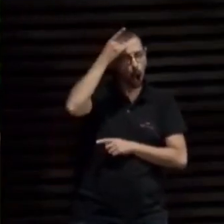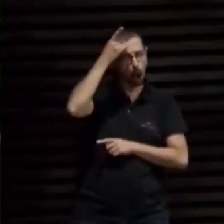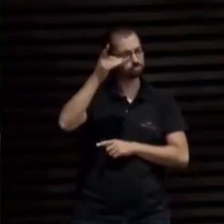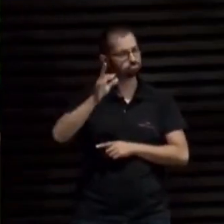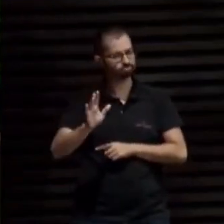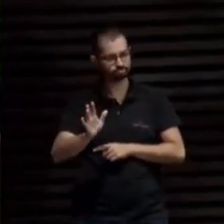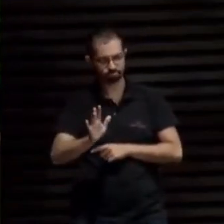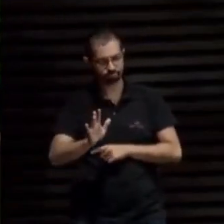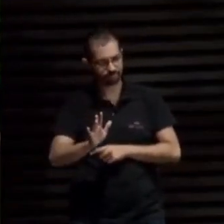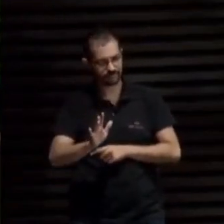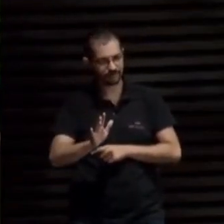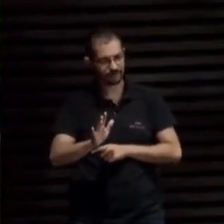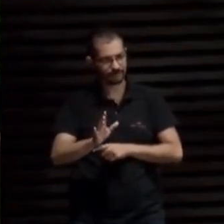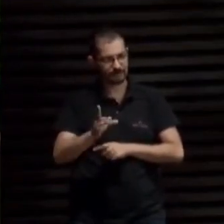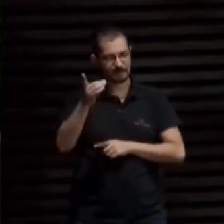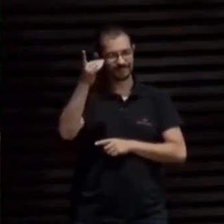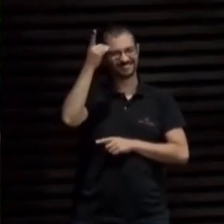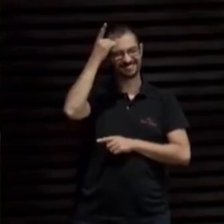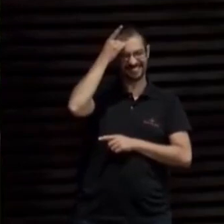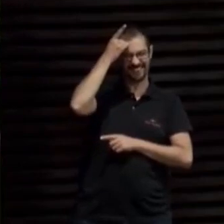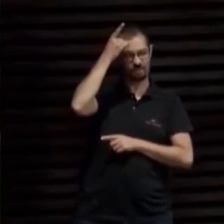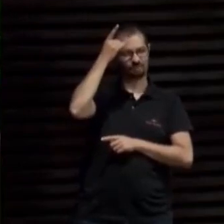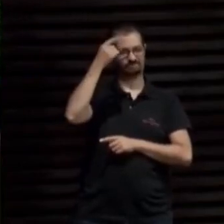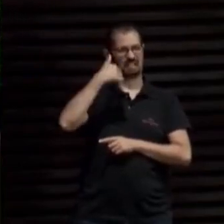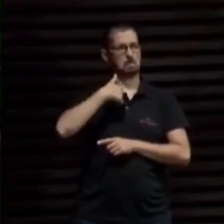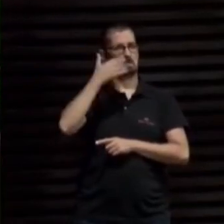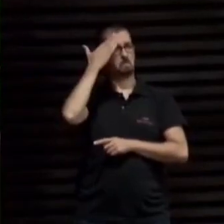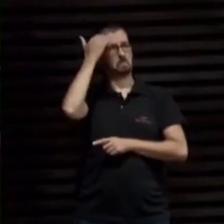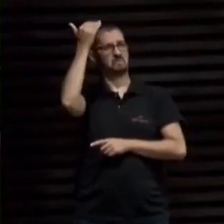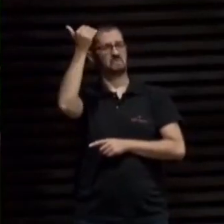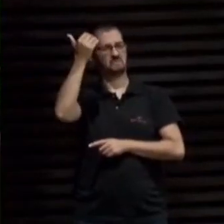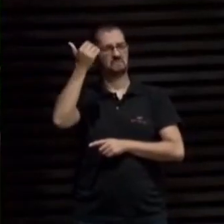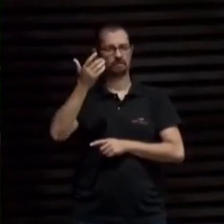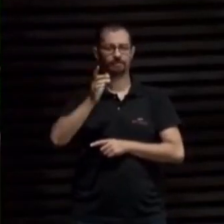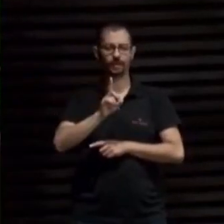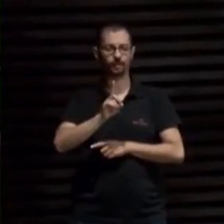não é pelos dons. Vocês serão conhecidos pelo